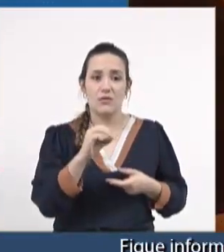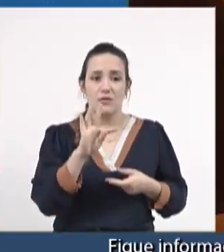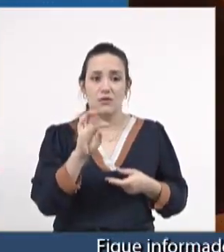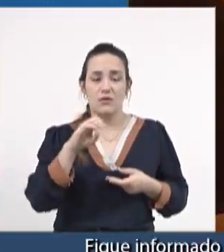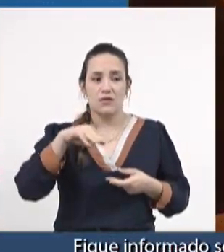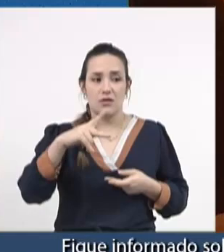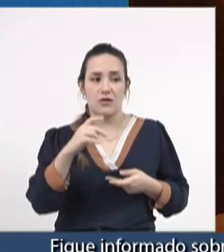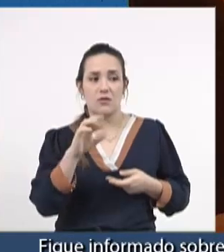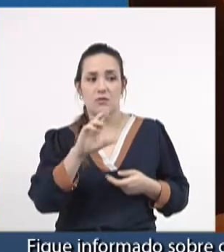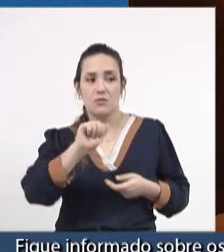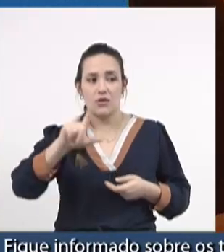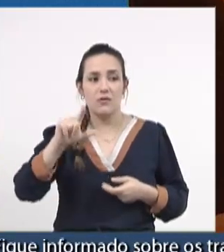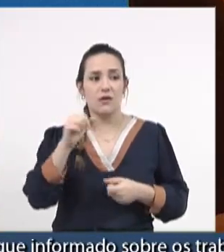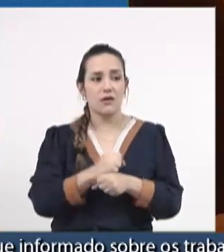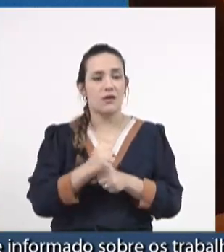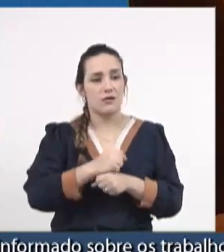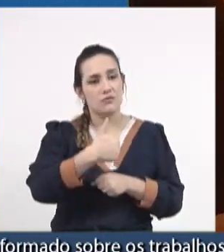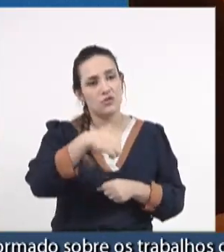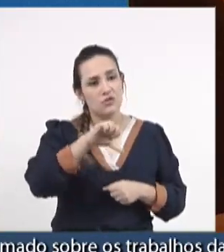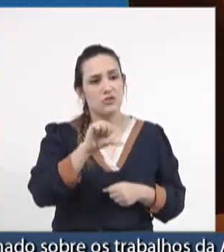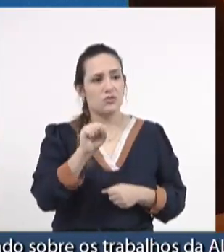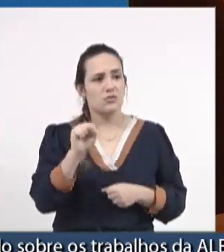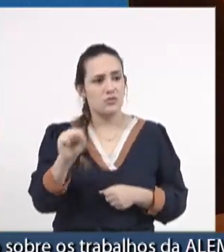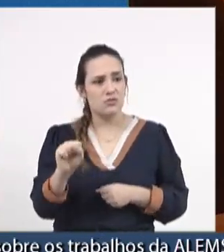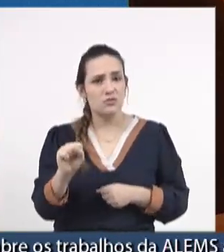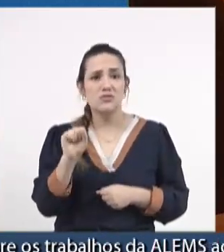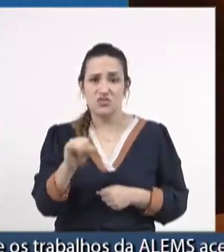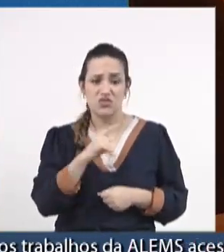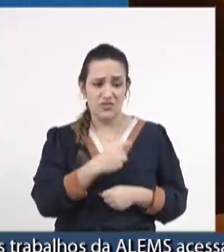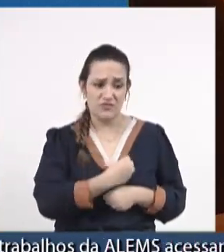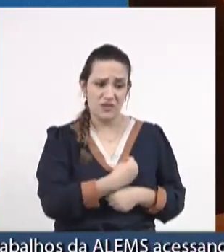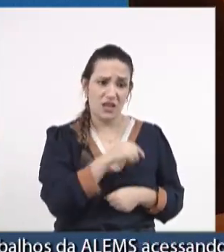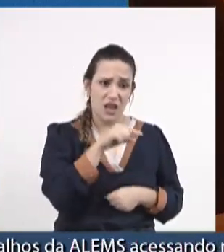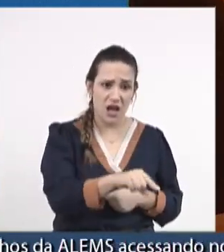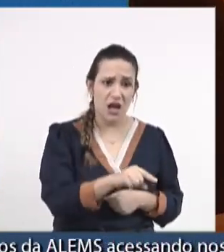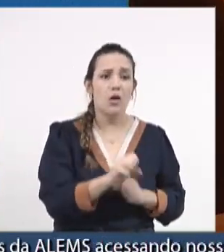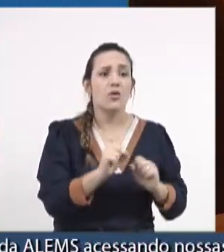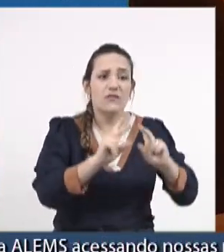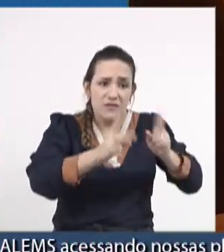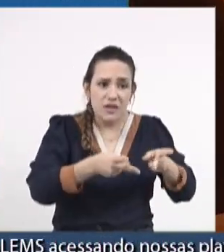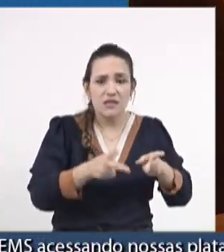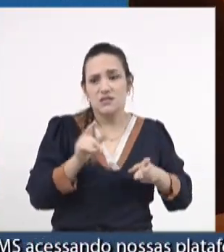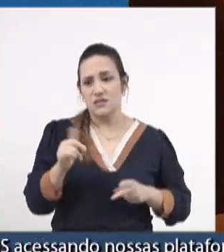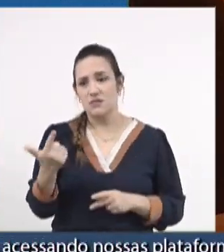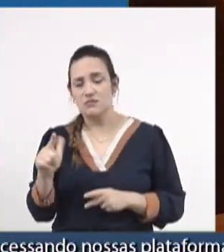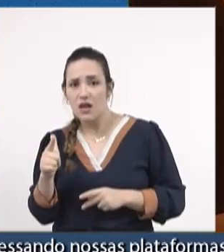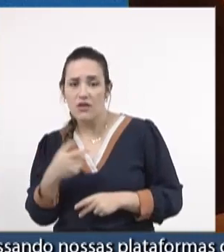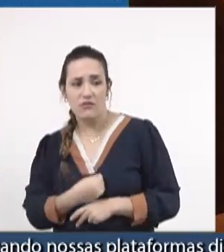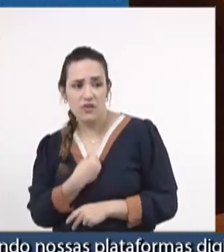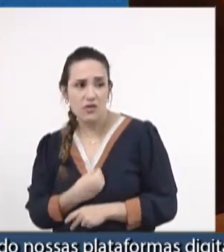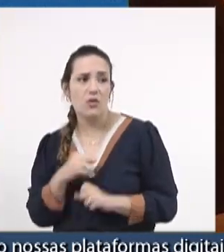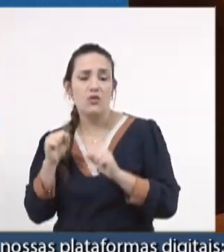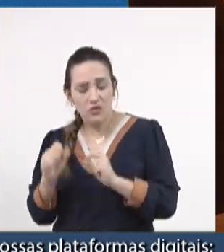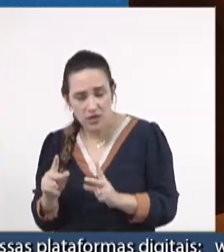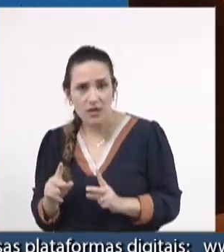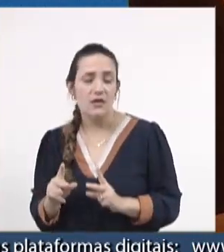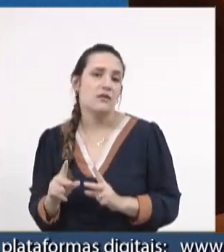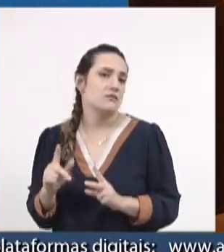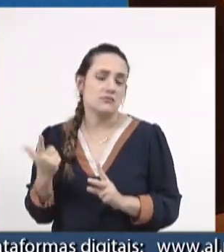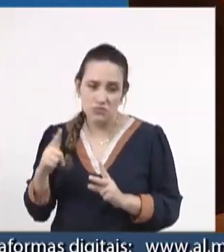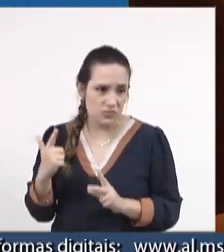1988. Onde o índio estava presente, vai demarcar. Onde o índio não estava presente, não vai demarcar. Se o governo quiser